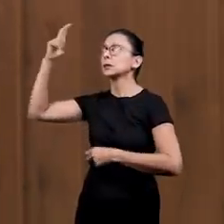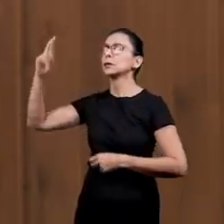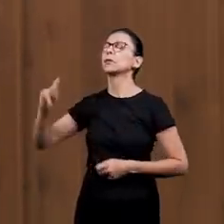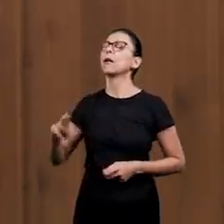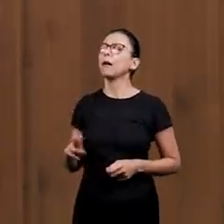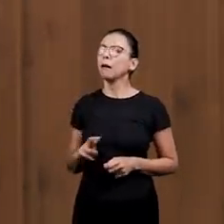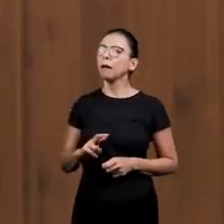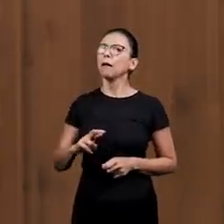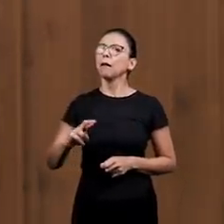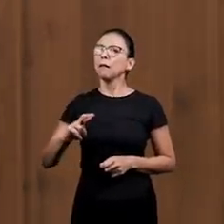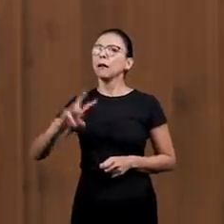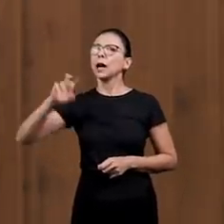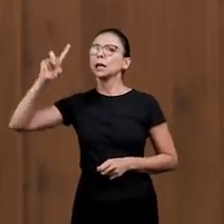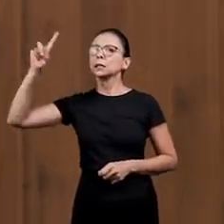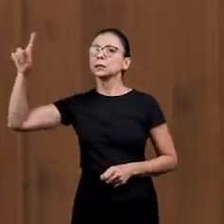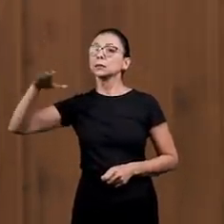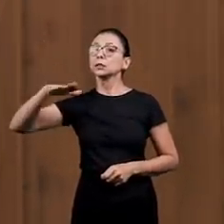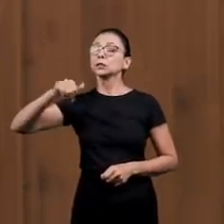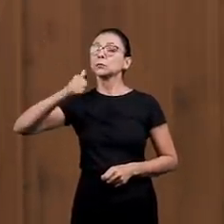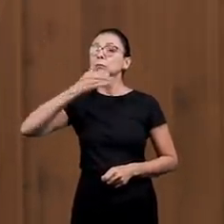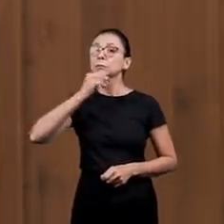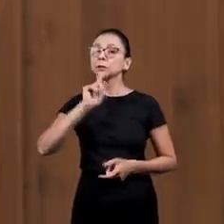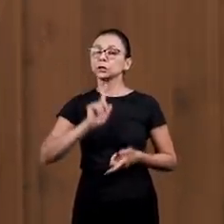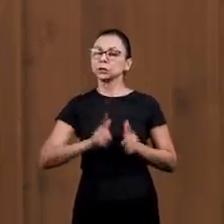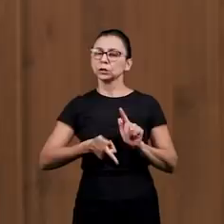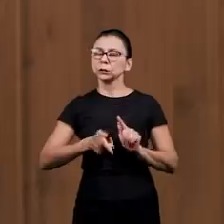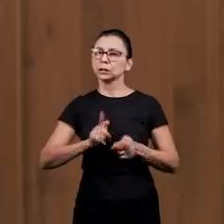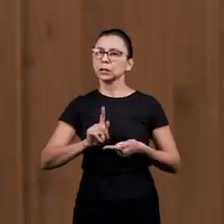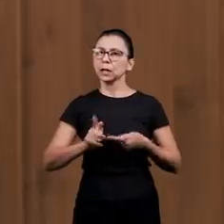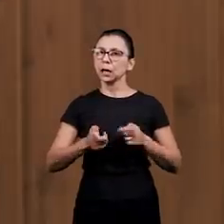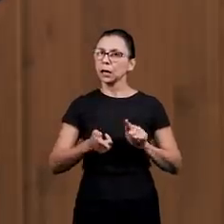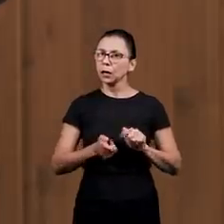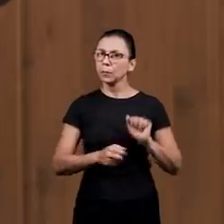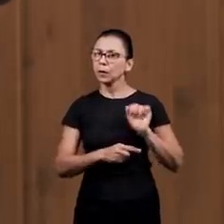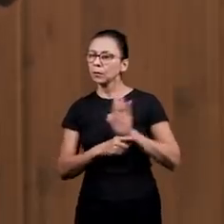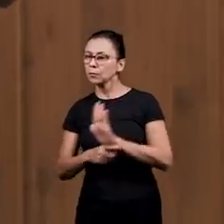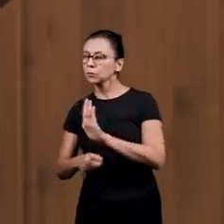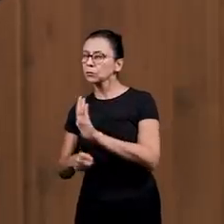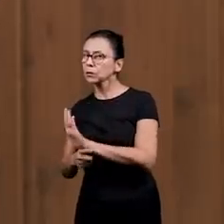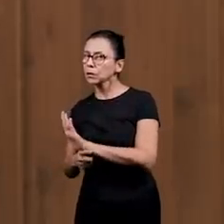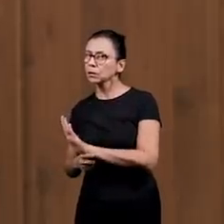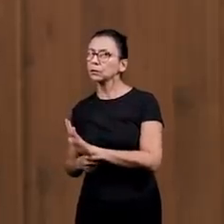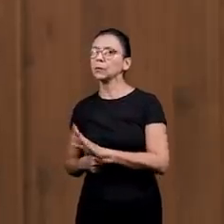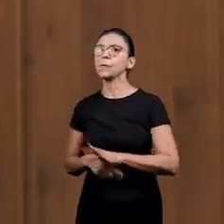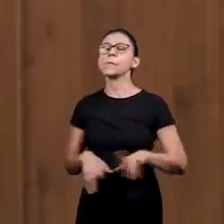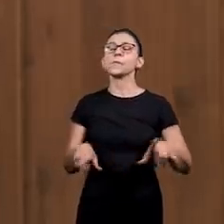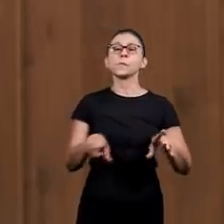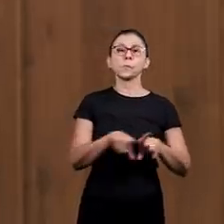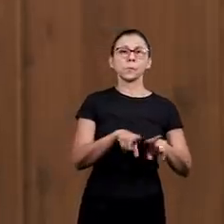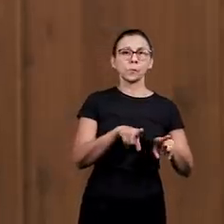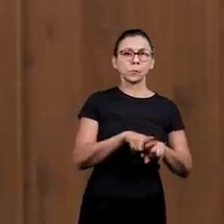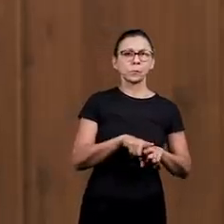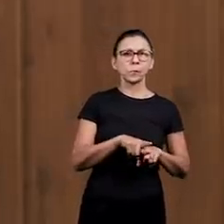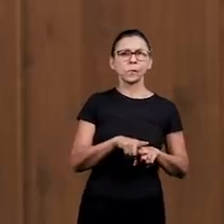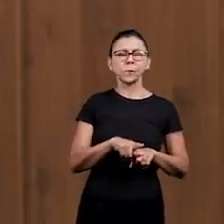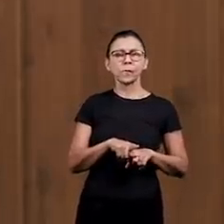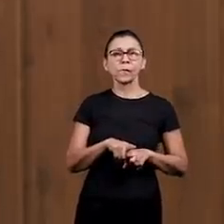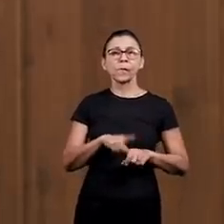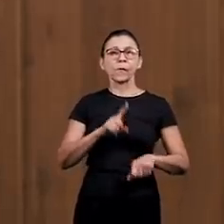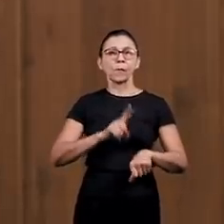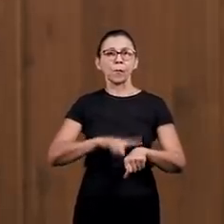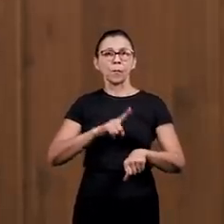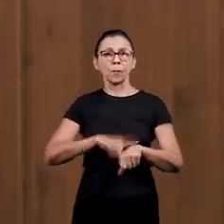para livrá-los. Vimos também a respeito do chamado de Gideão, como aconteceu.